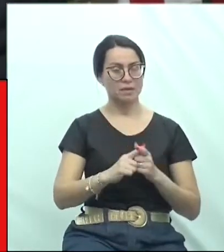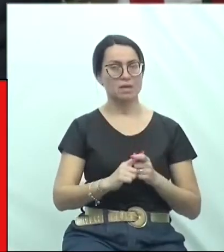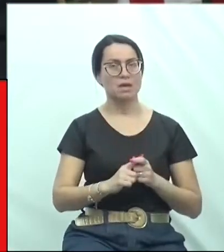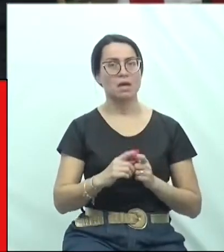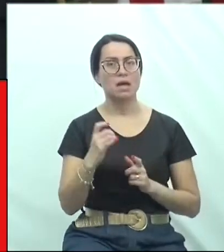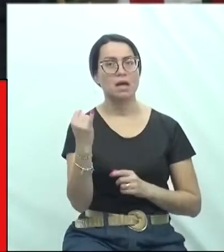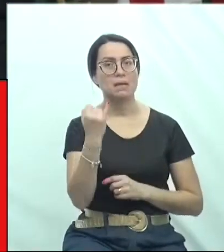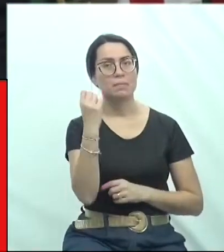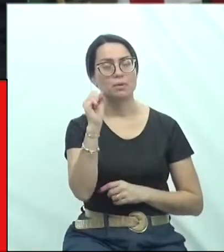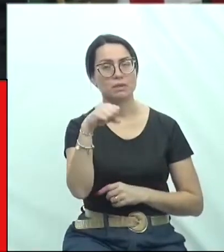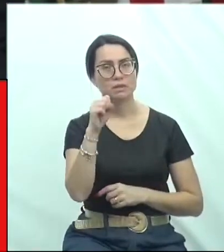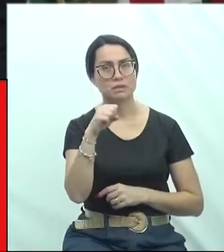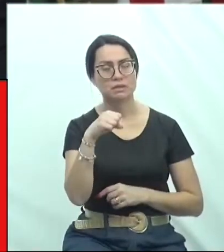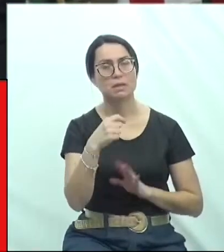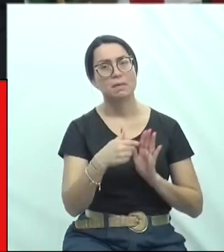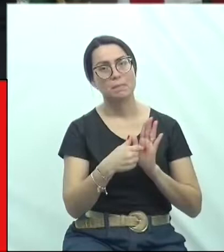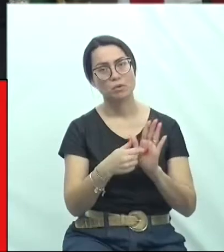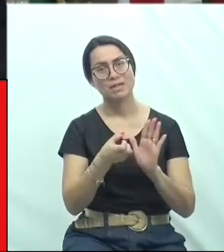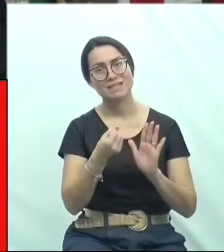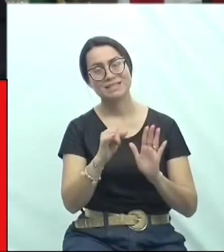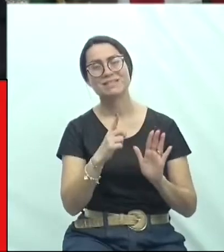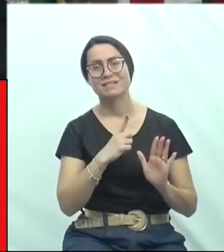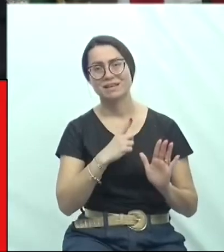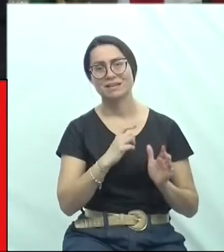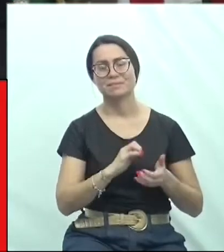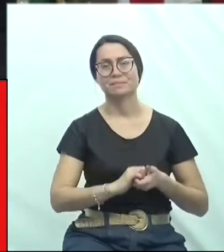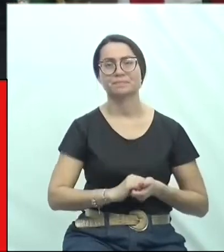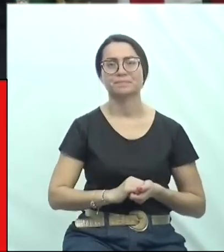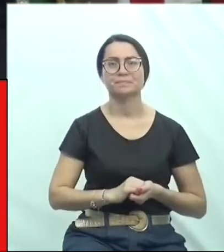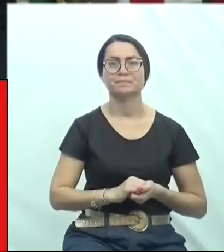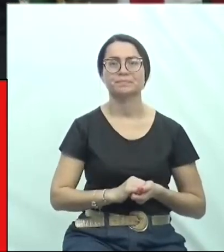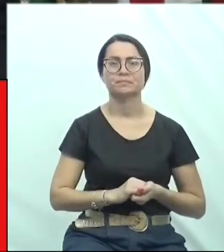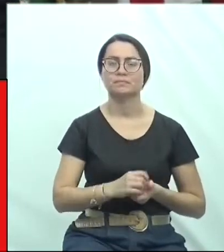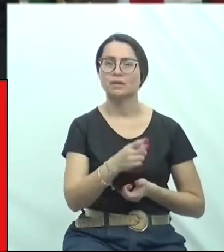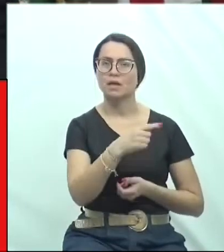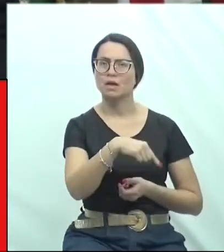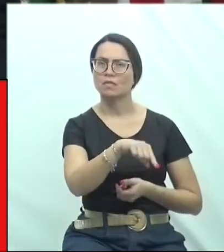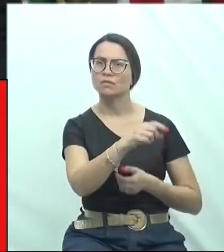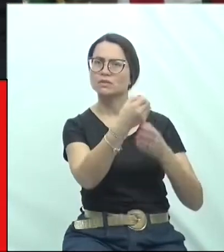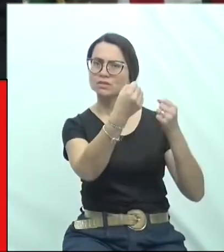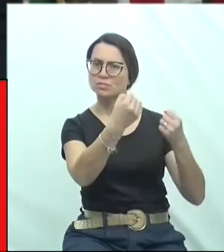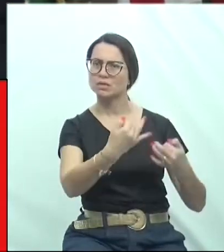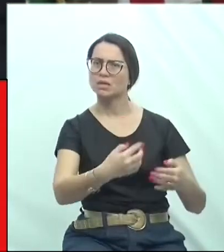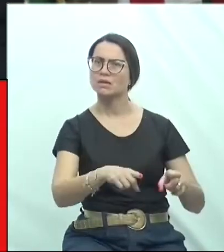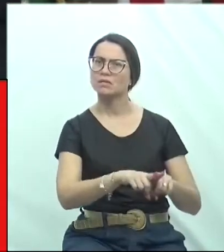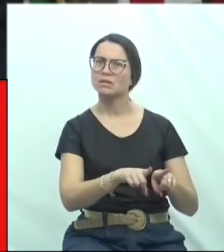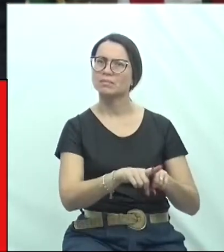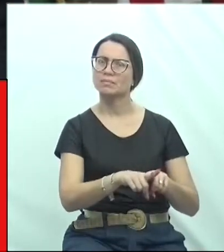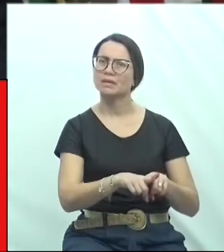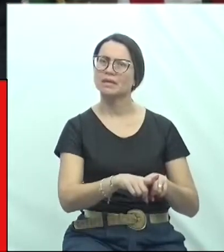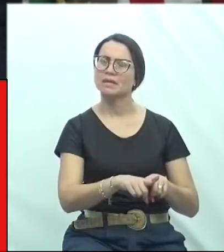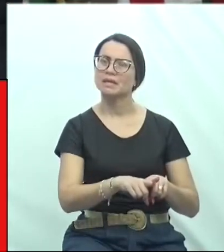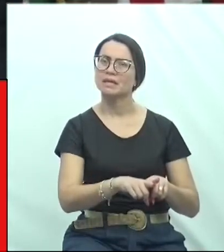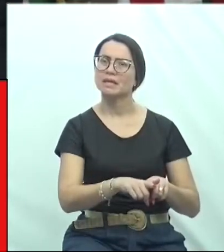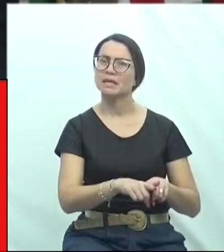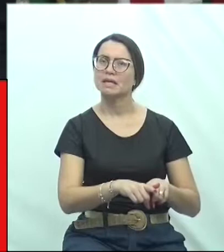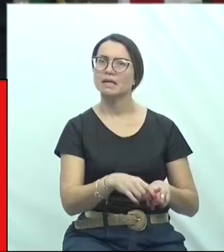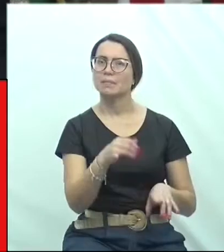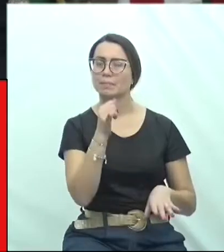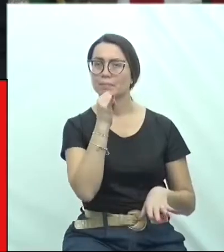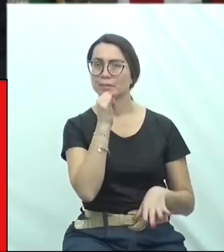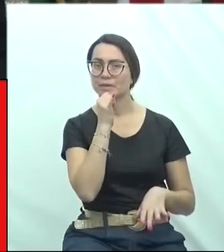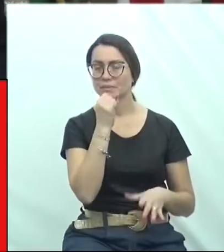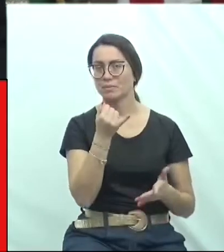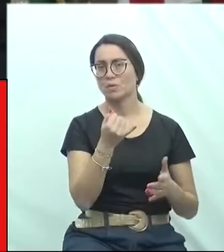sim, eu acho que identificar se existe isso, né? E aí vocês explicaram aqui também a não contaminação, porque